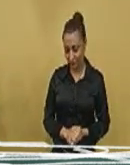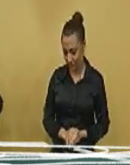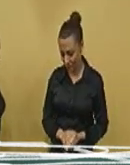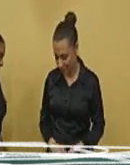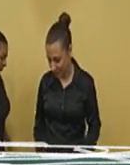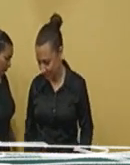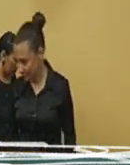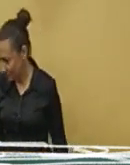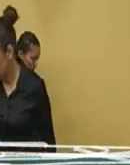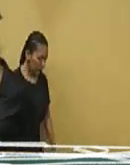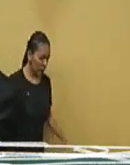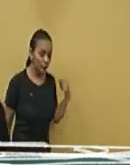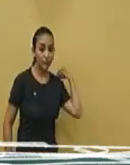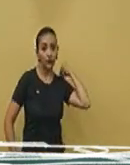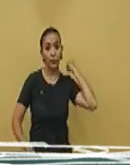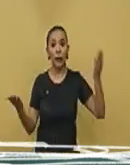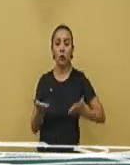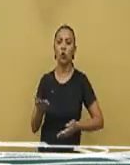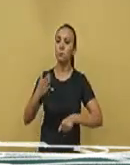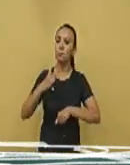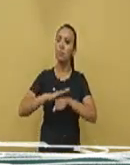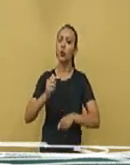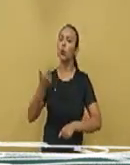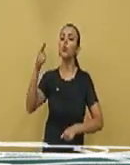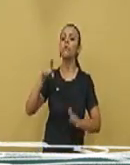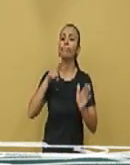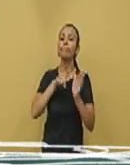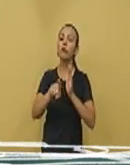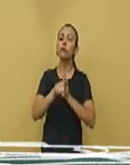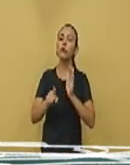Faremos mais uma rodada, então, de perguntas da comunidade.